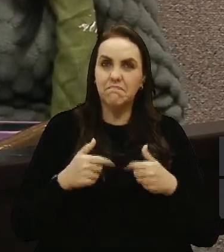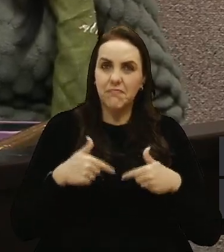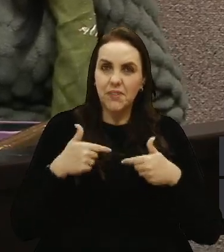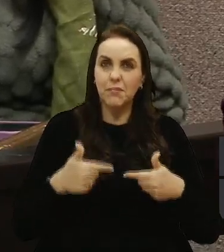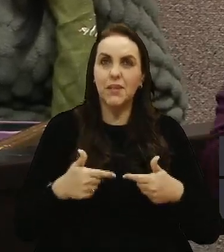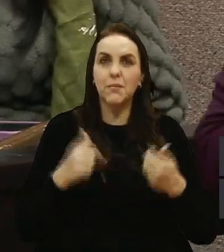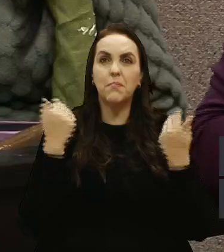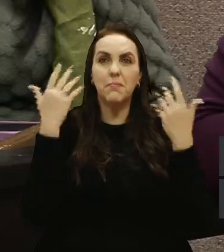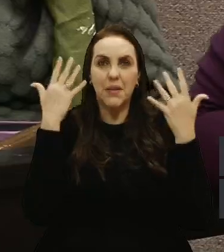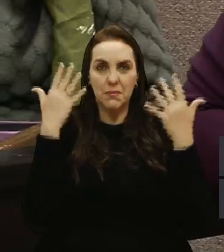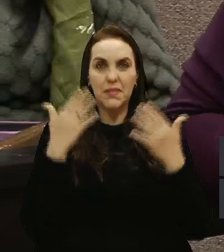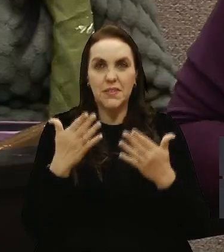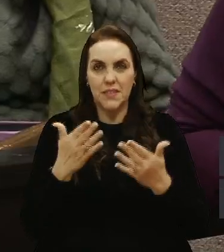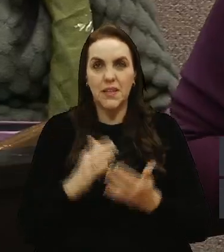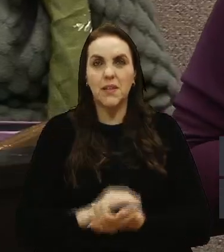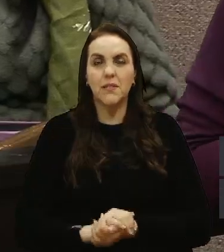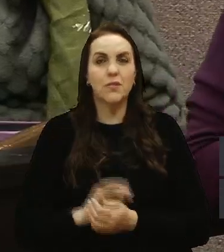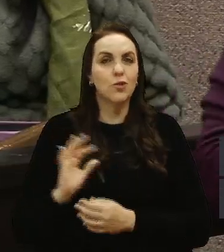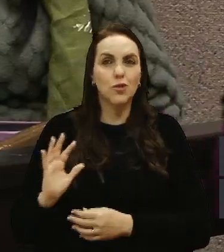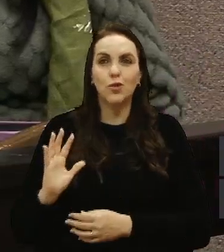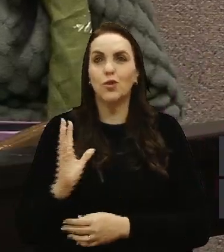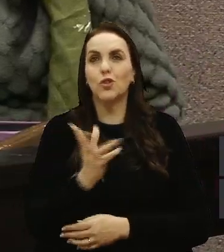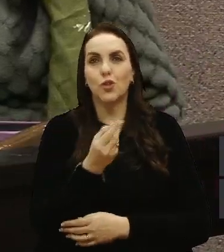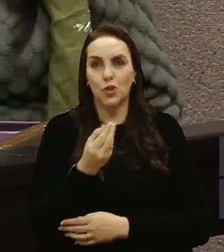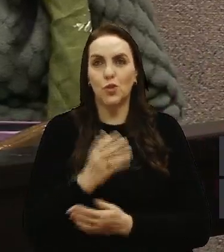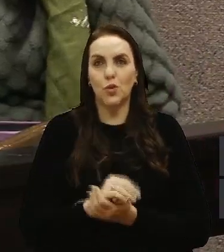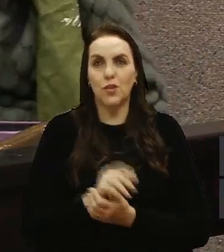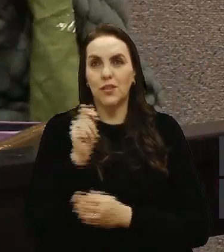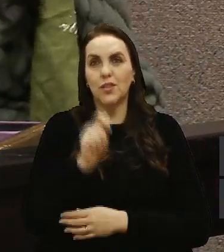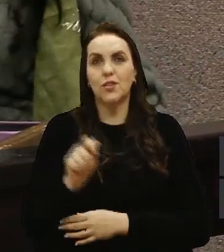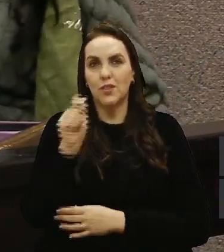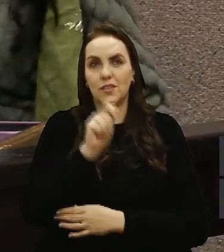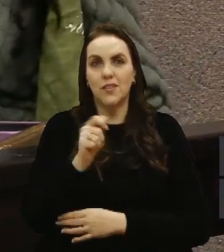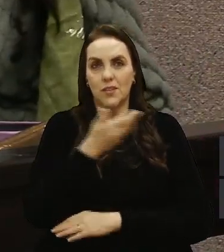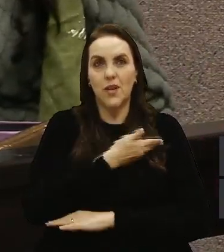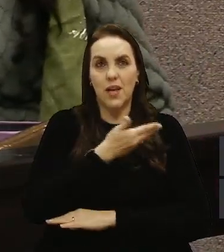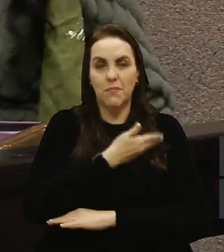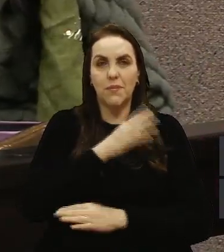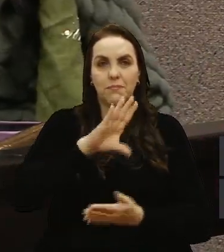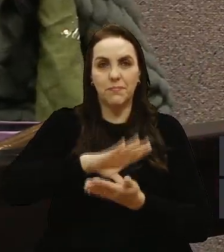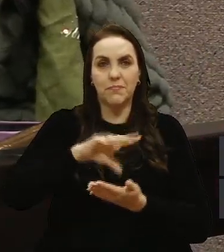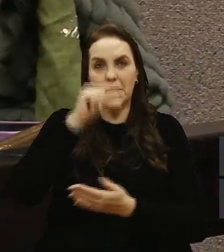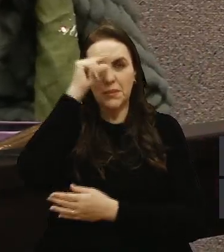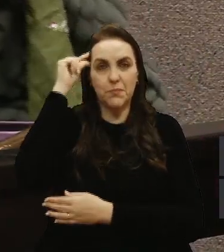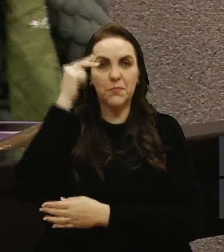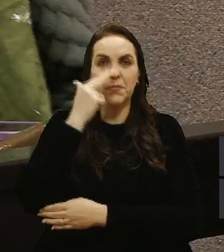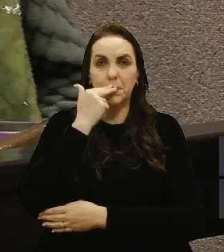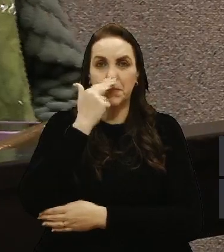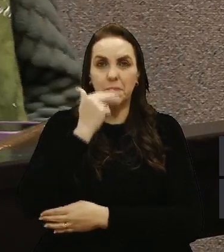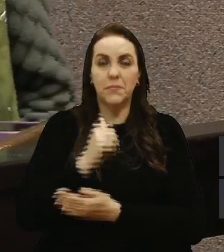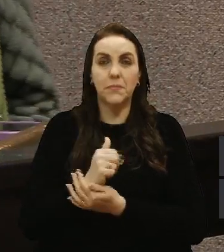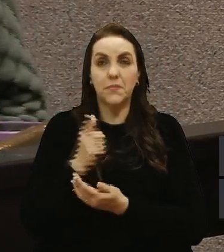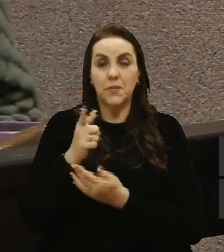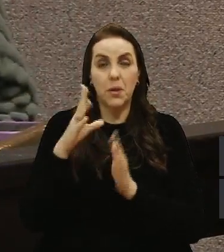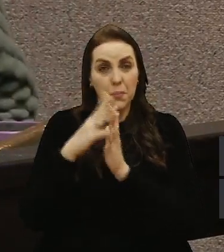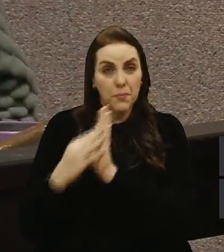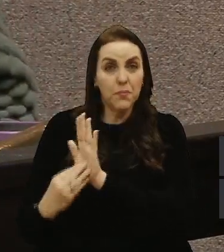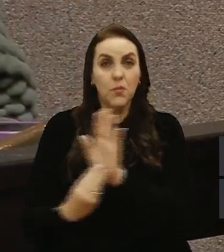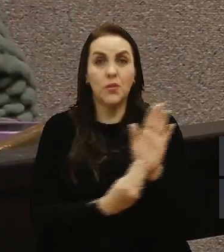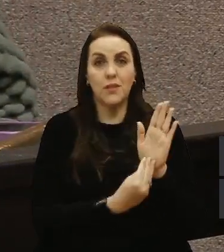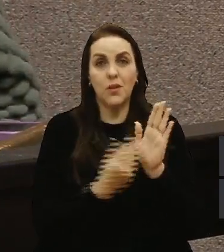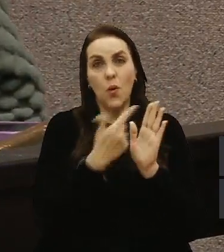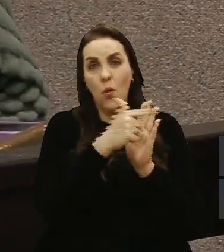o trabalho, de toda a Associação dos Amigos da Praça Monteiro Lobato e que isso espelhe muitas